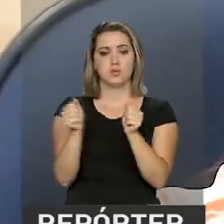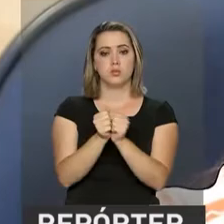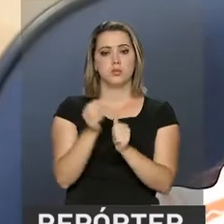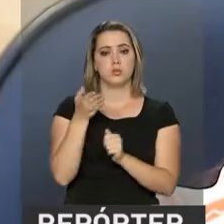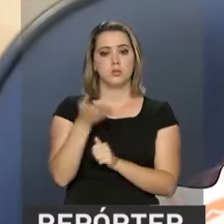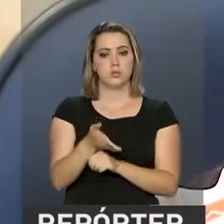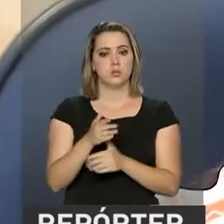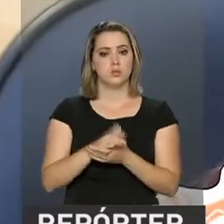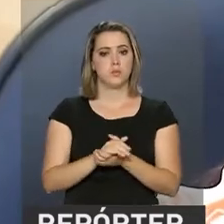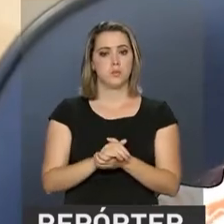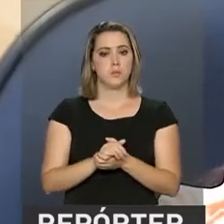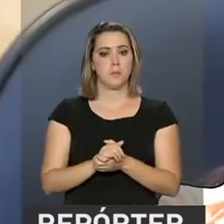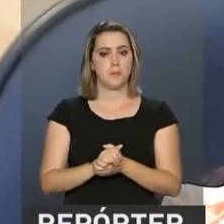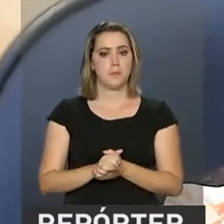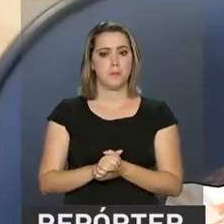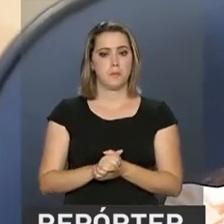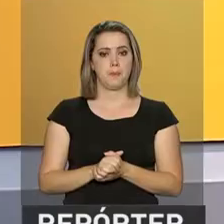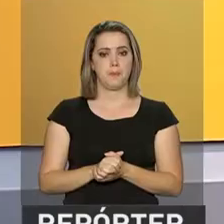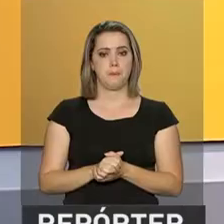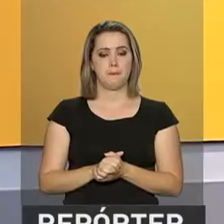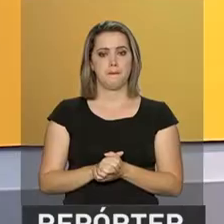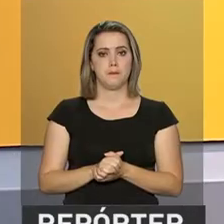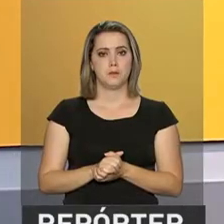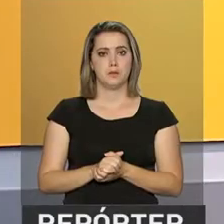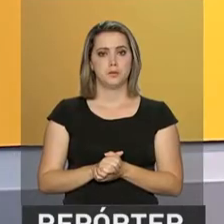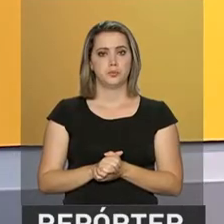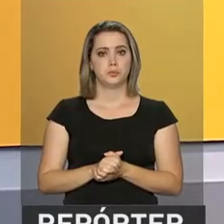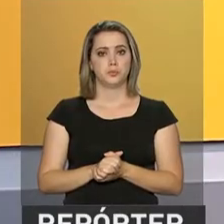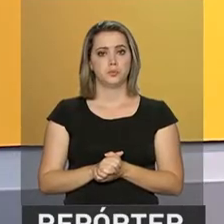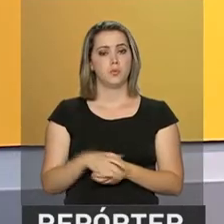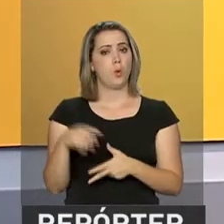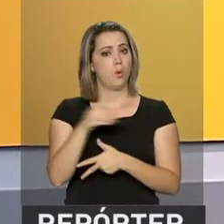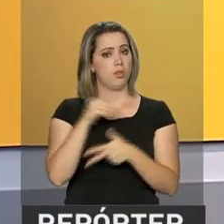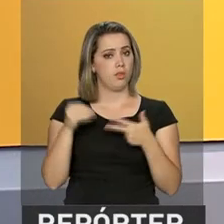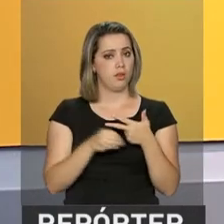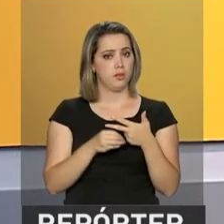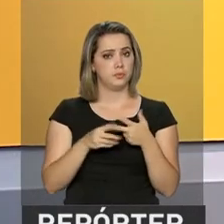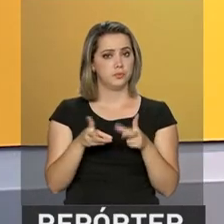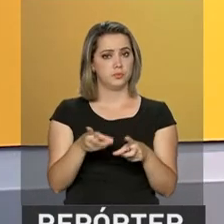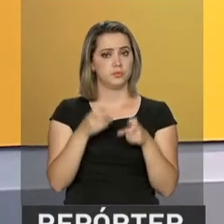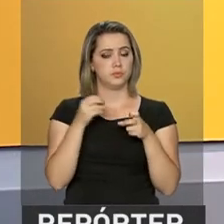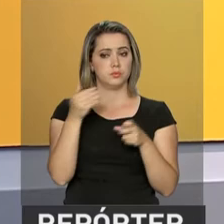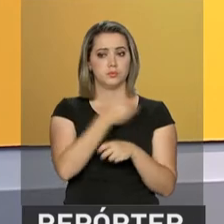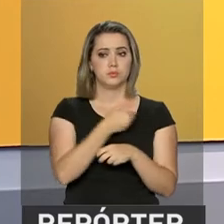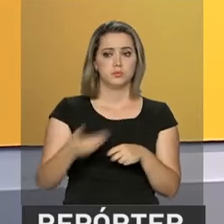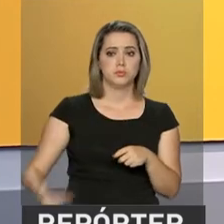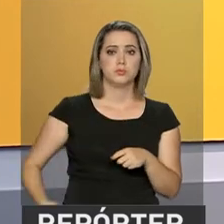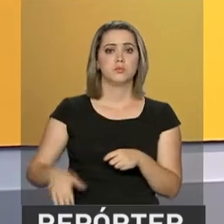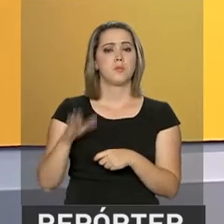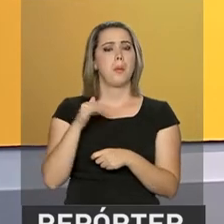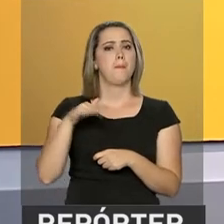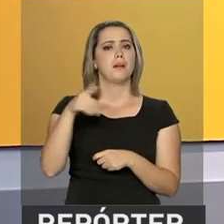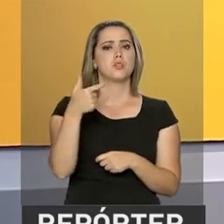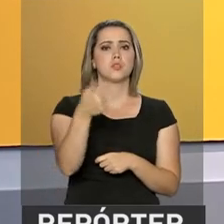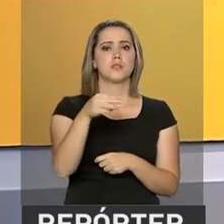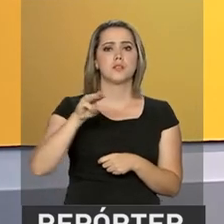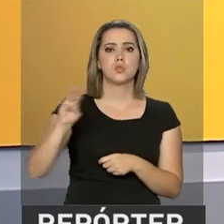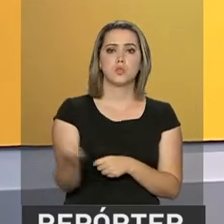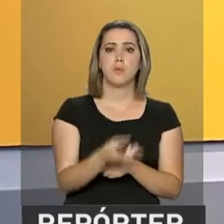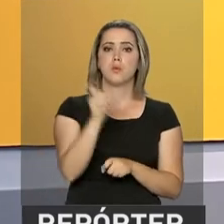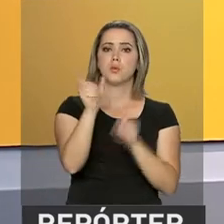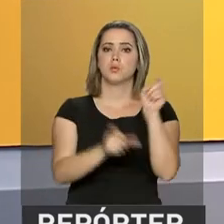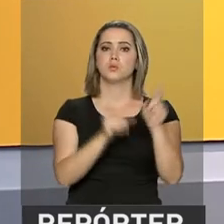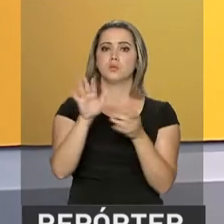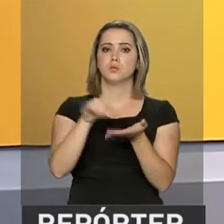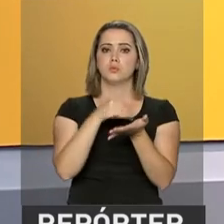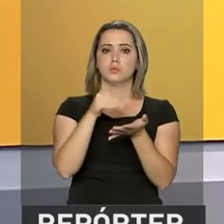né, na sala essa pessoa. E ainda sobre o Enem, a expectativa do governo é que 7 milhões de pessoas